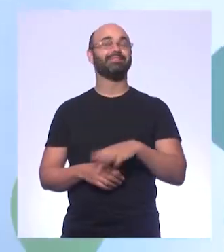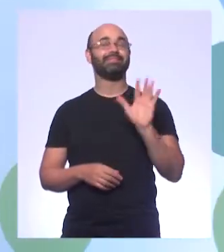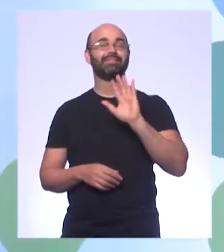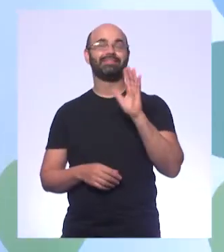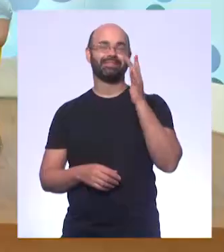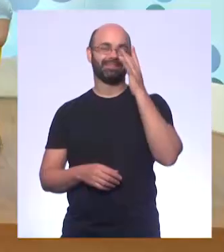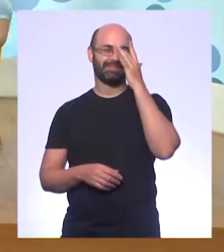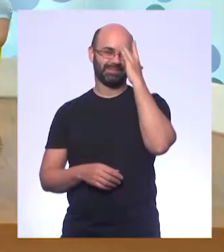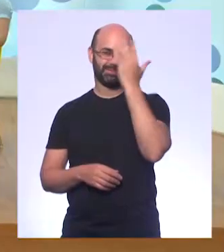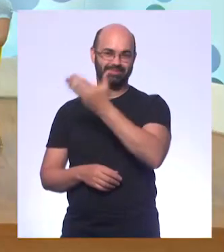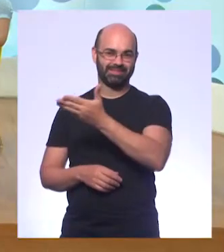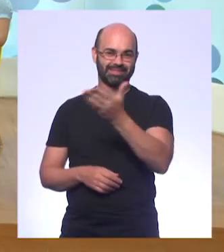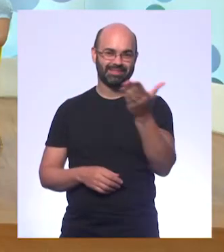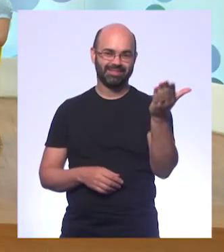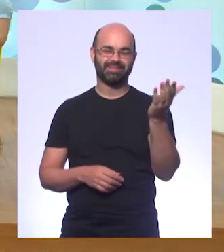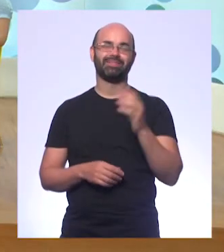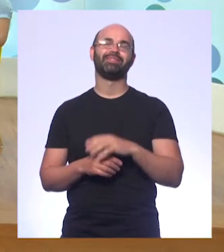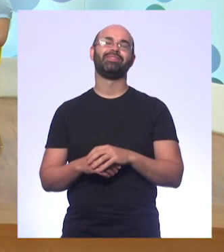Obrigada, Rede.